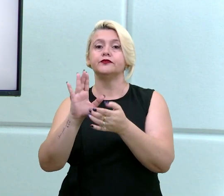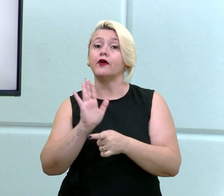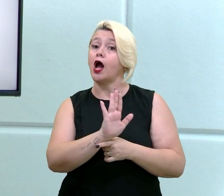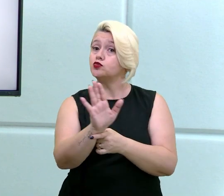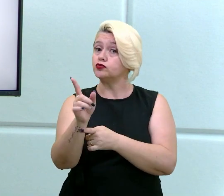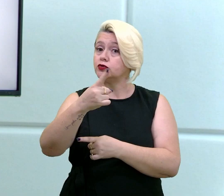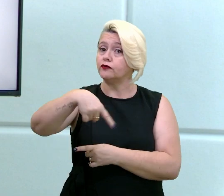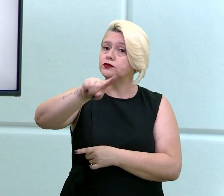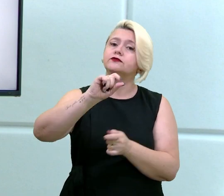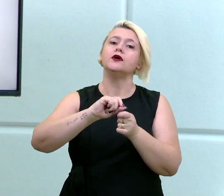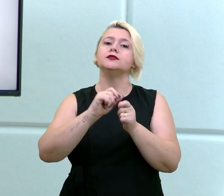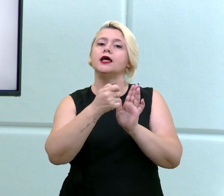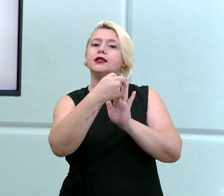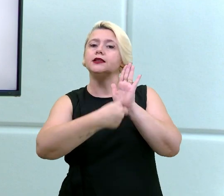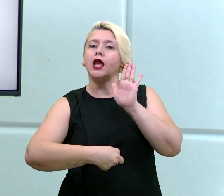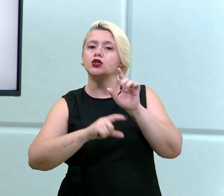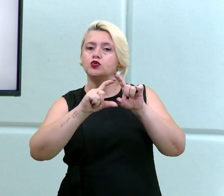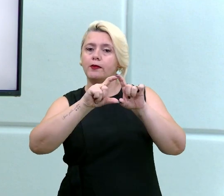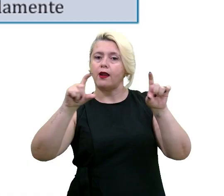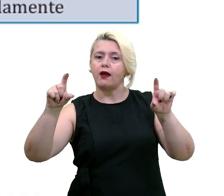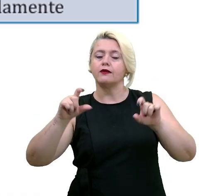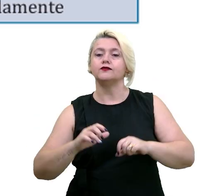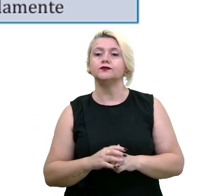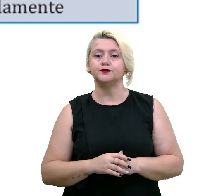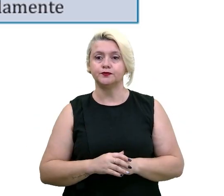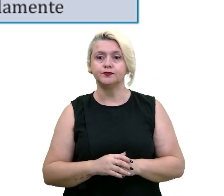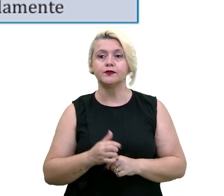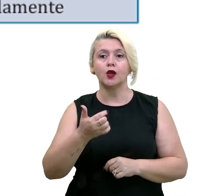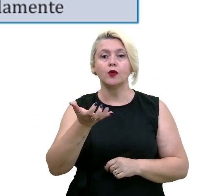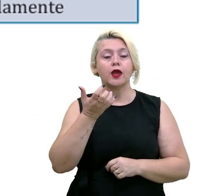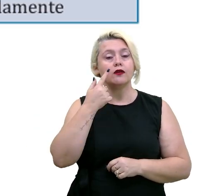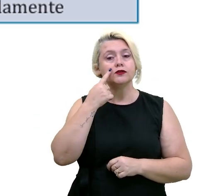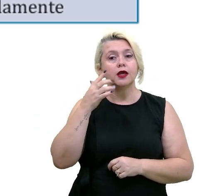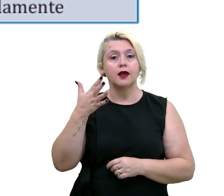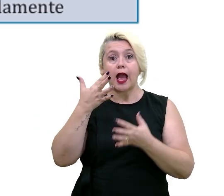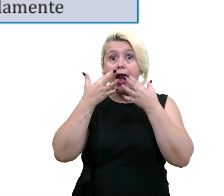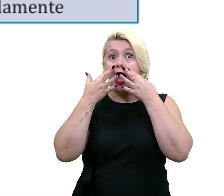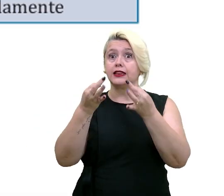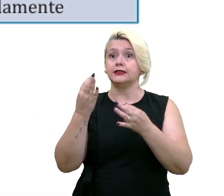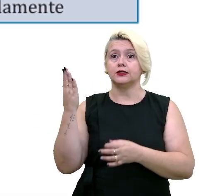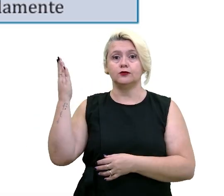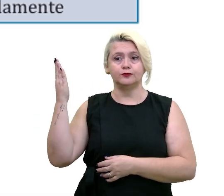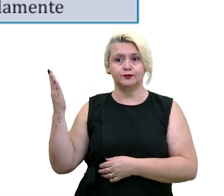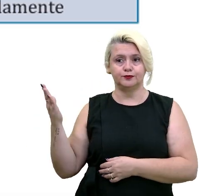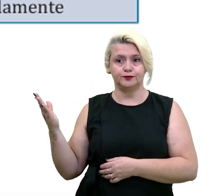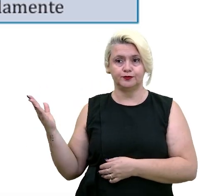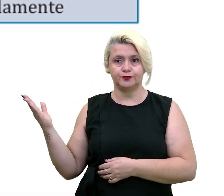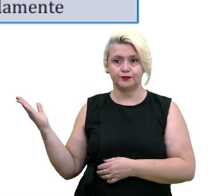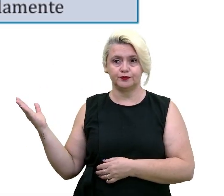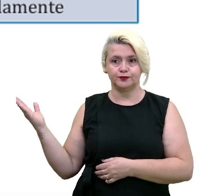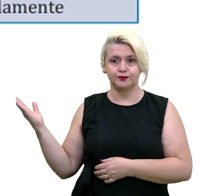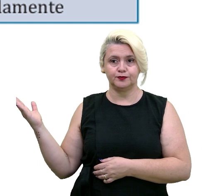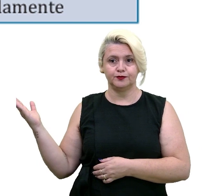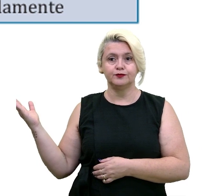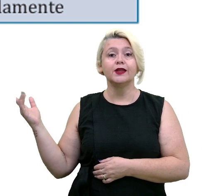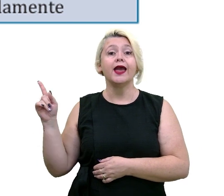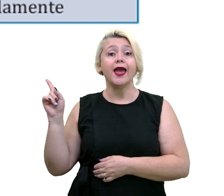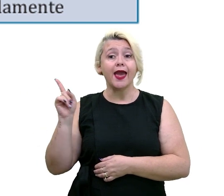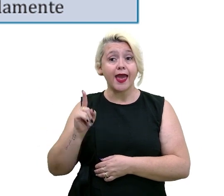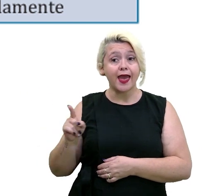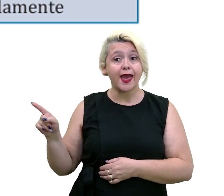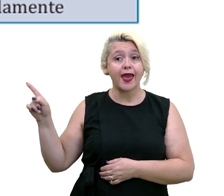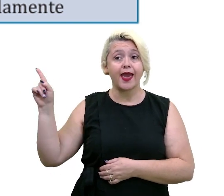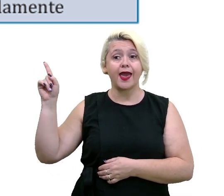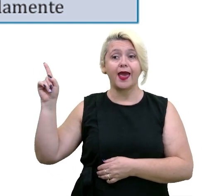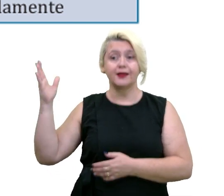bastante vocês na construção desse parágrafo. Eu quero que vocês prestem bastante atenção, olha aí. Essas expressões